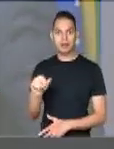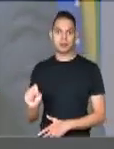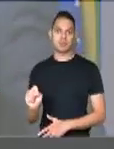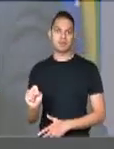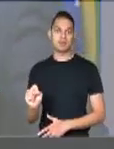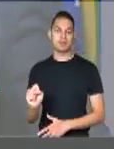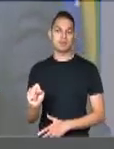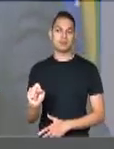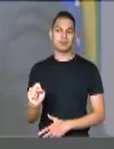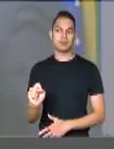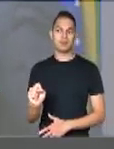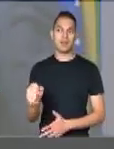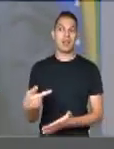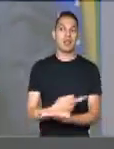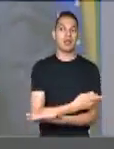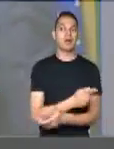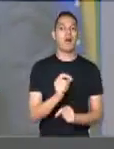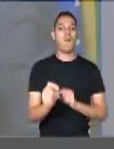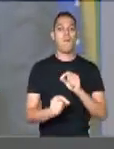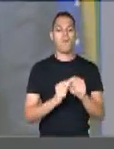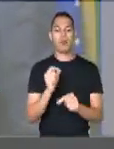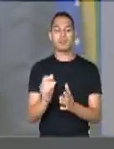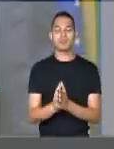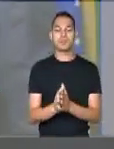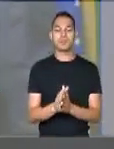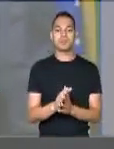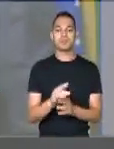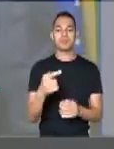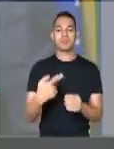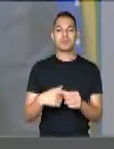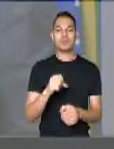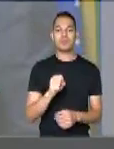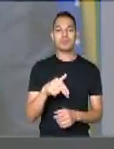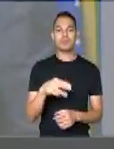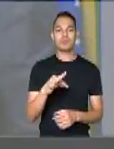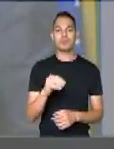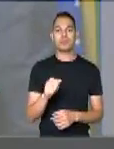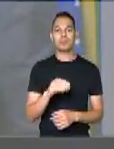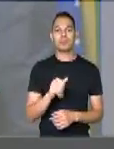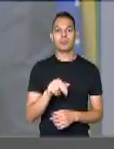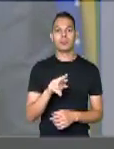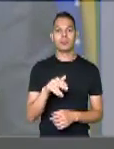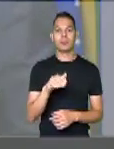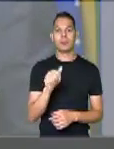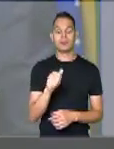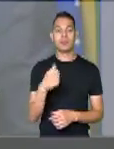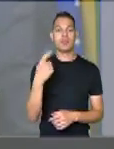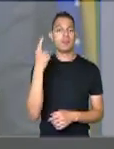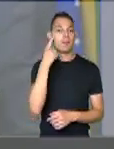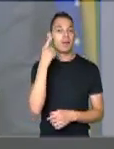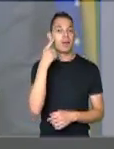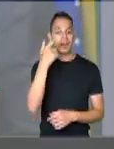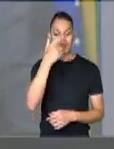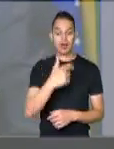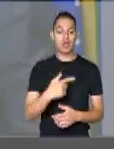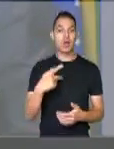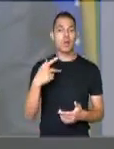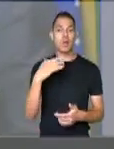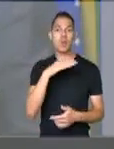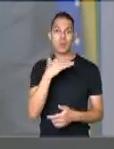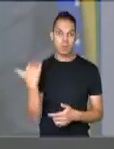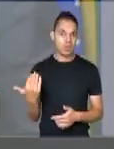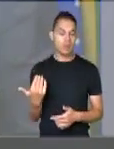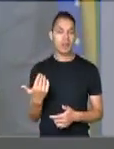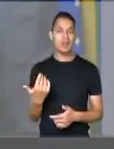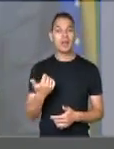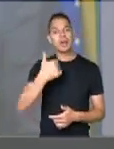E aí, acontece que em Santa Bárbara eu fui dado como morto. E minha mãe parou na igreja de Santa